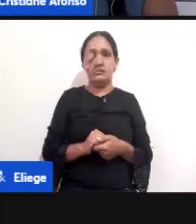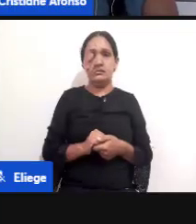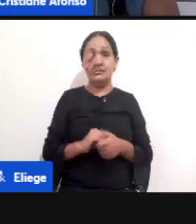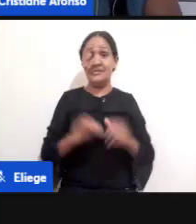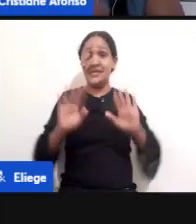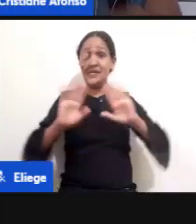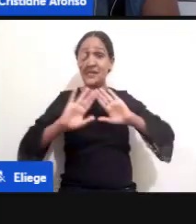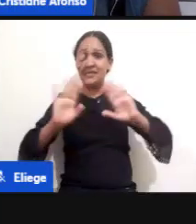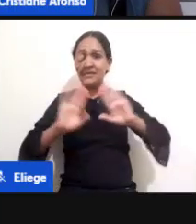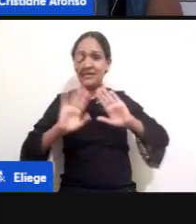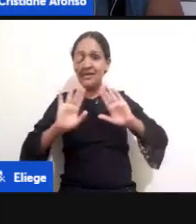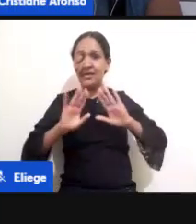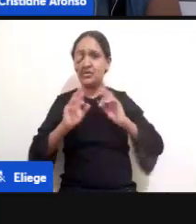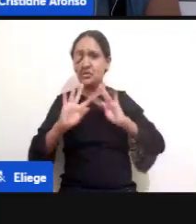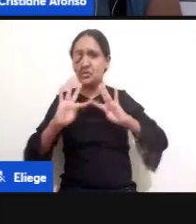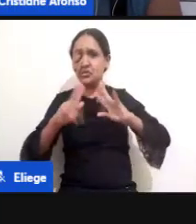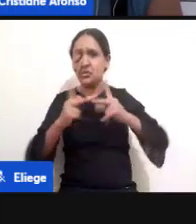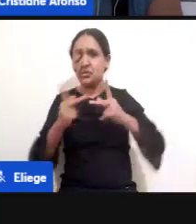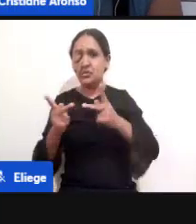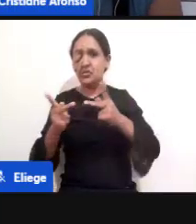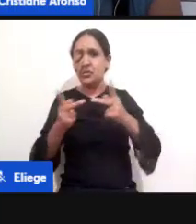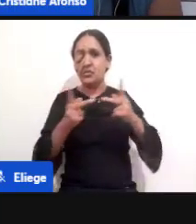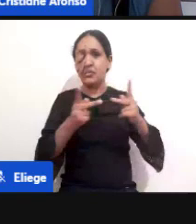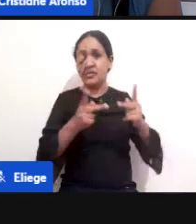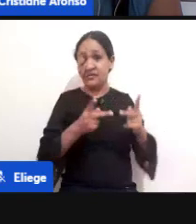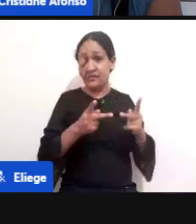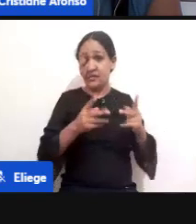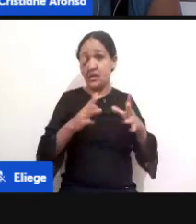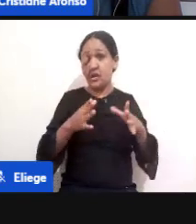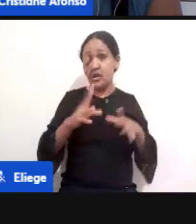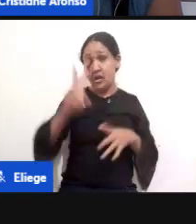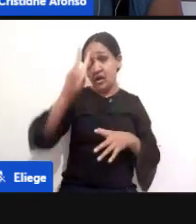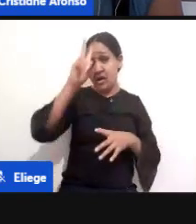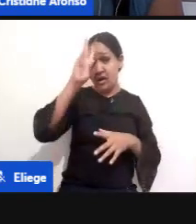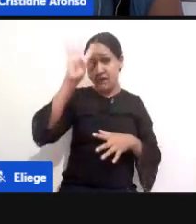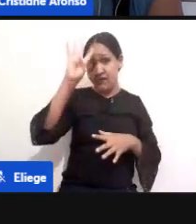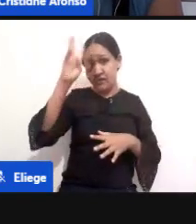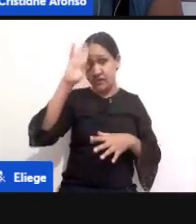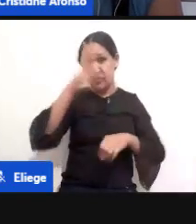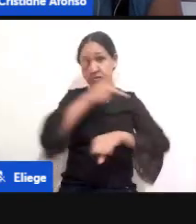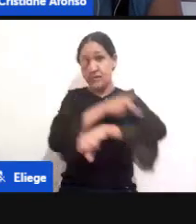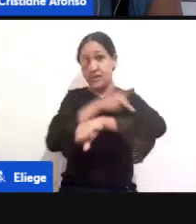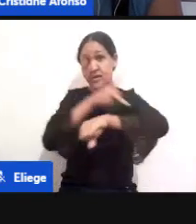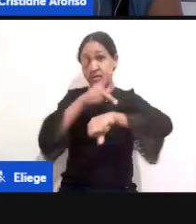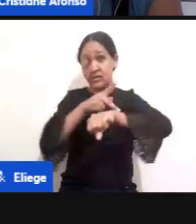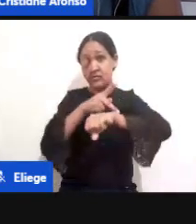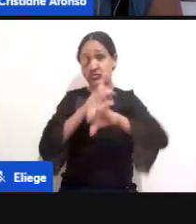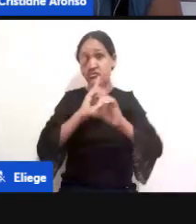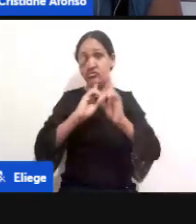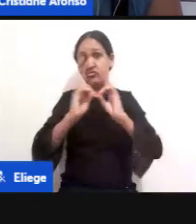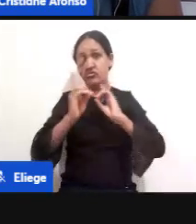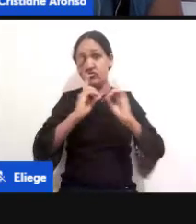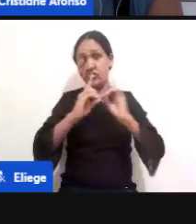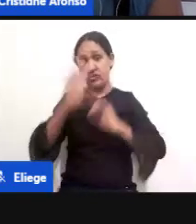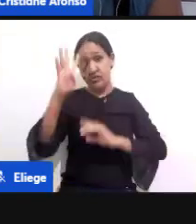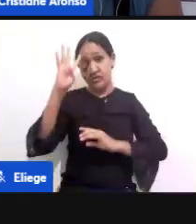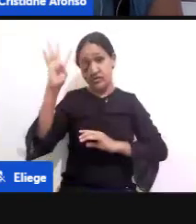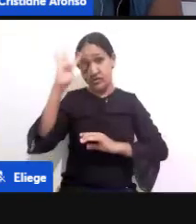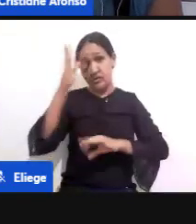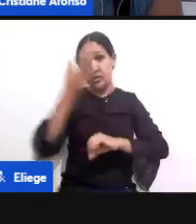Olá, sejam todos bem-vindos a Reflexões Pedagógicas, Diálogos entre a Teoria e a